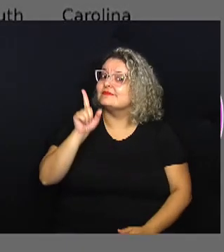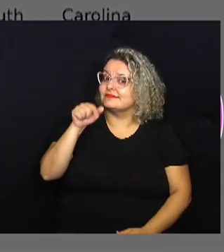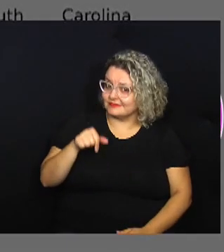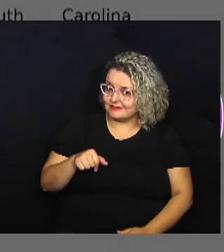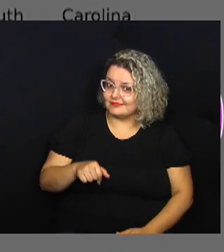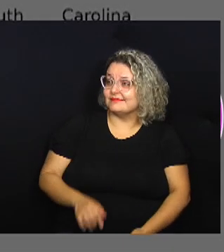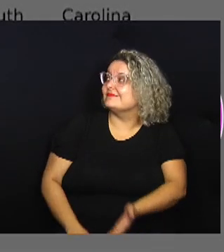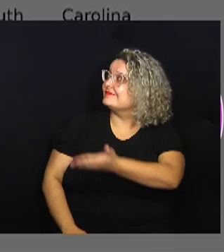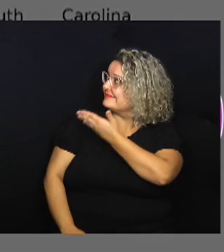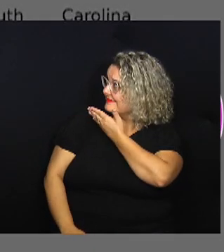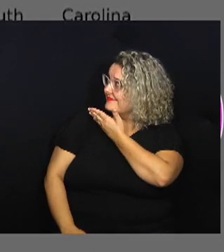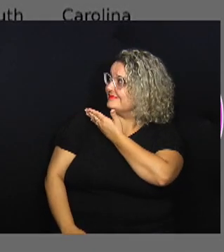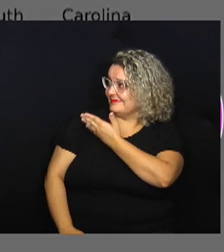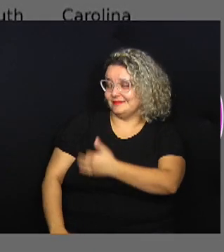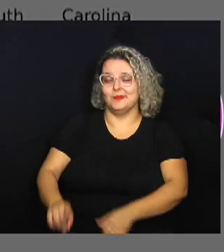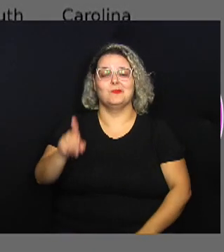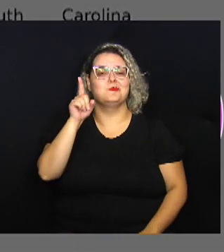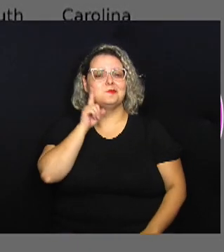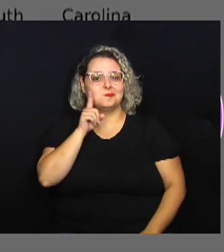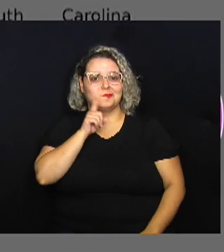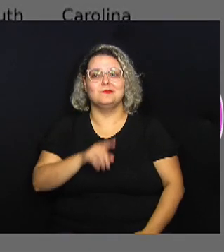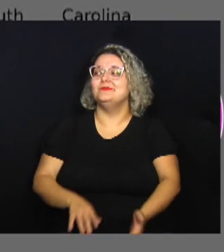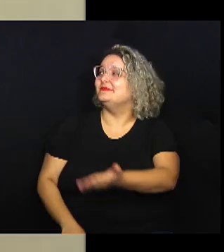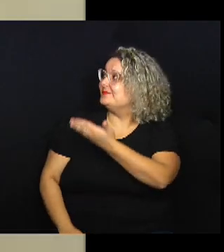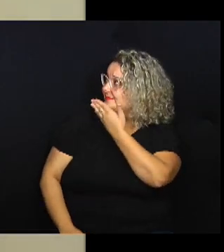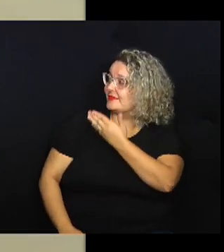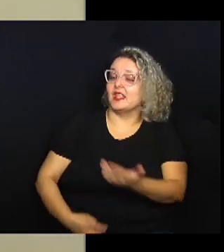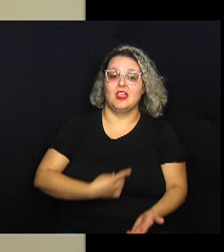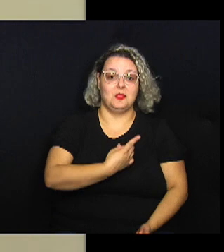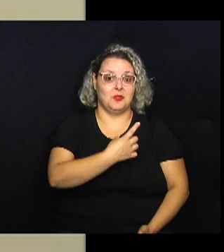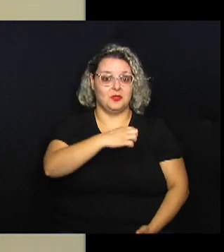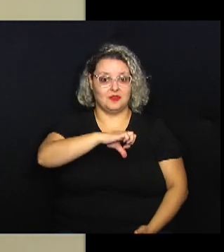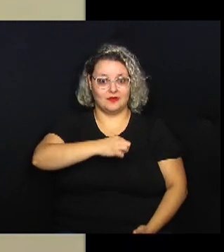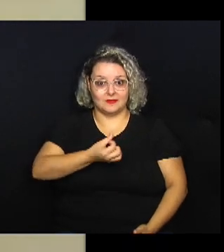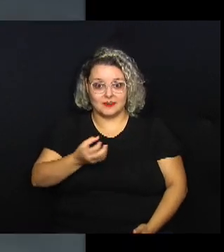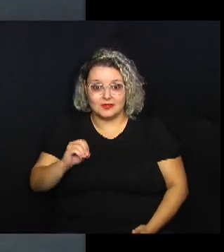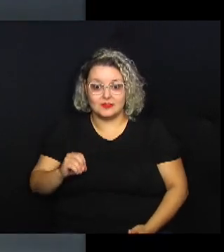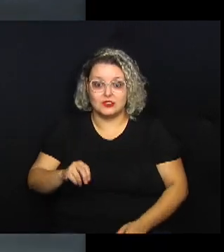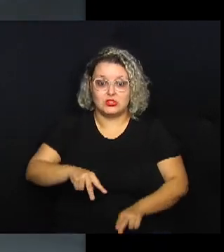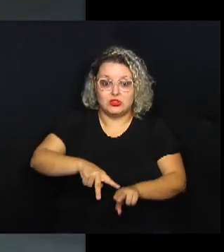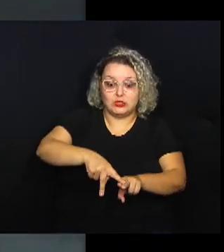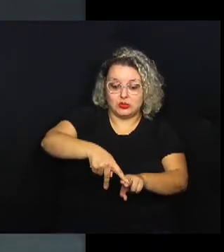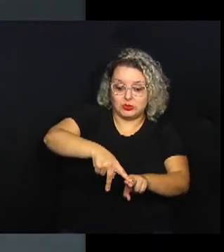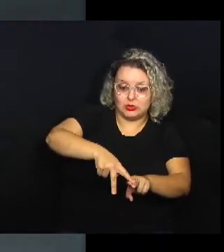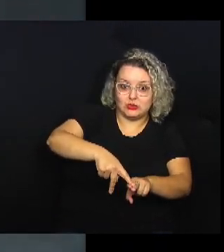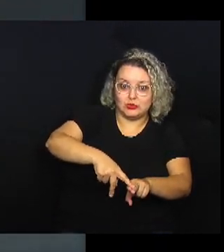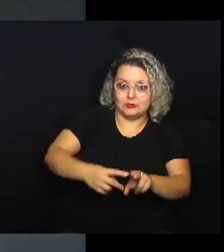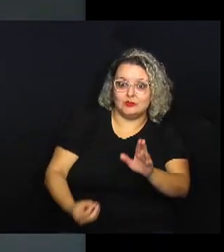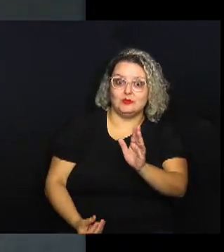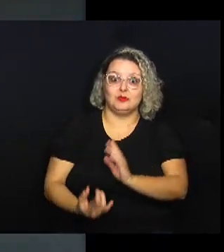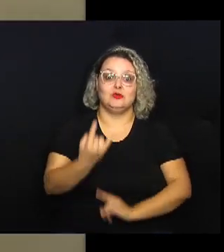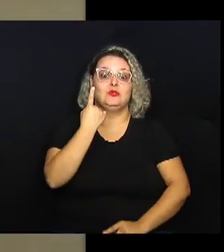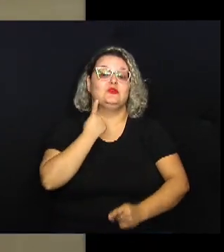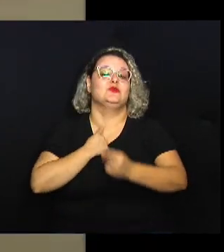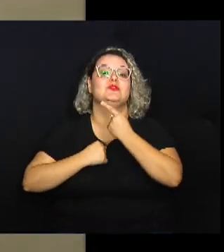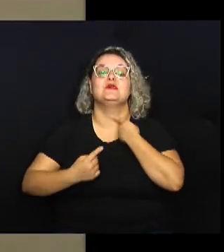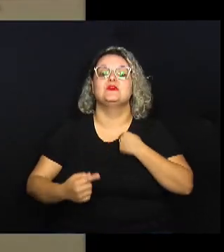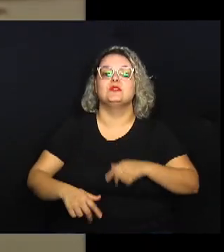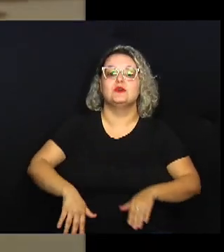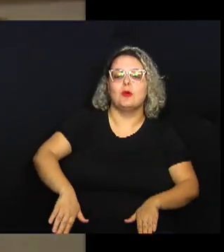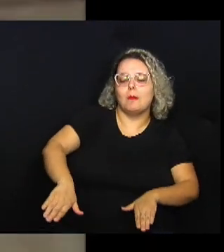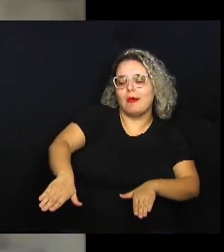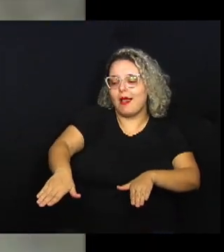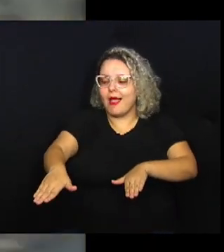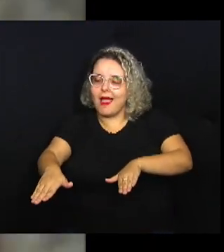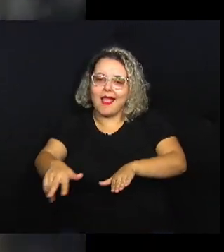da Califórnia nos Estados Unidos nos anos 60 quando o skate teve origem do desejo de surfistas se